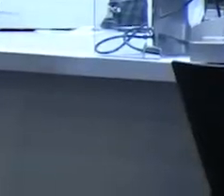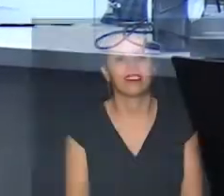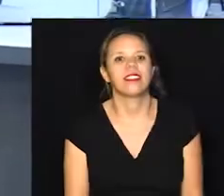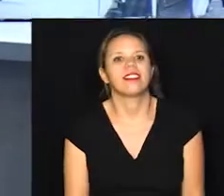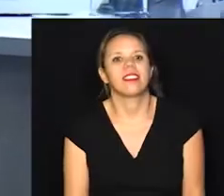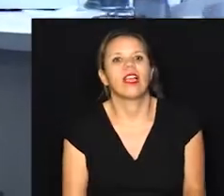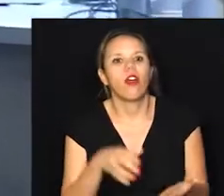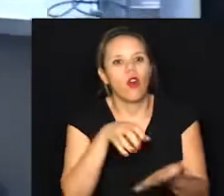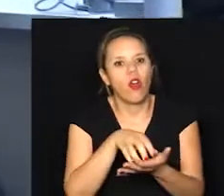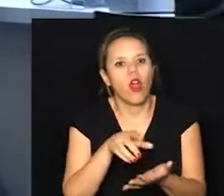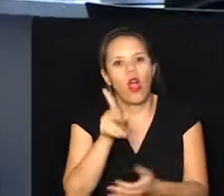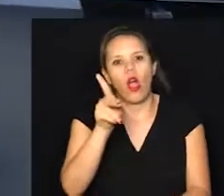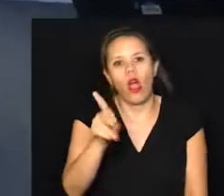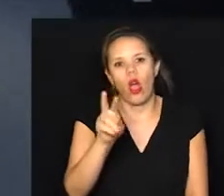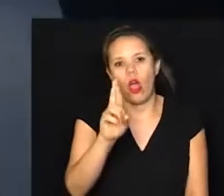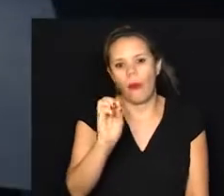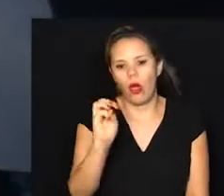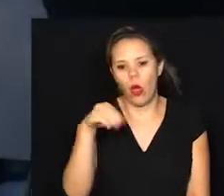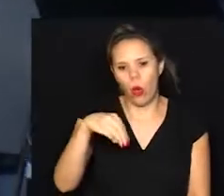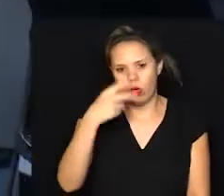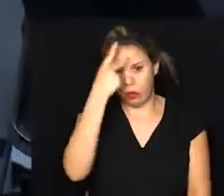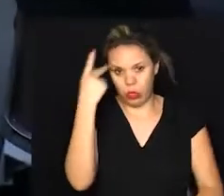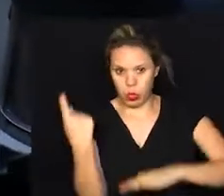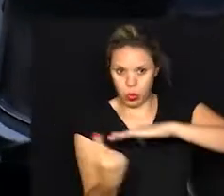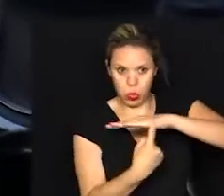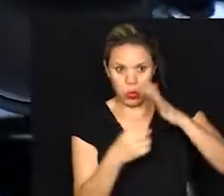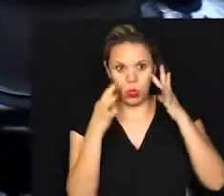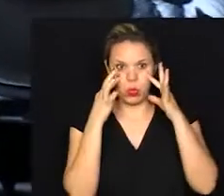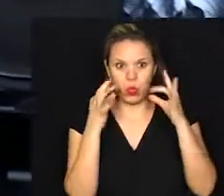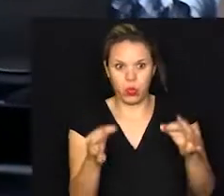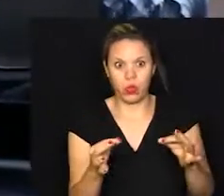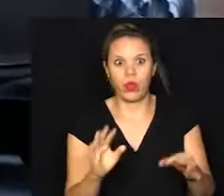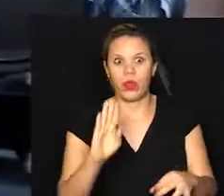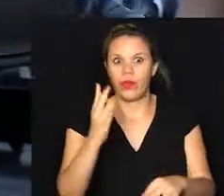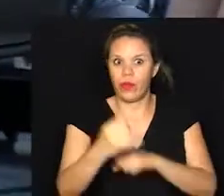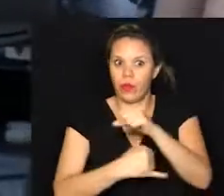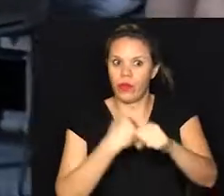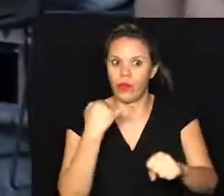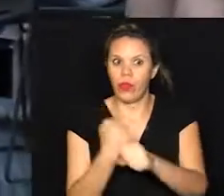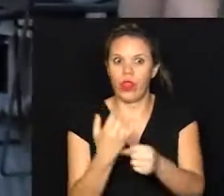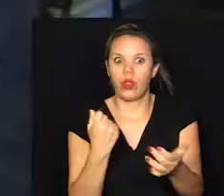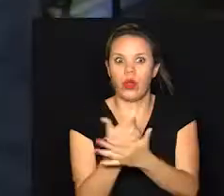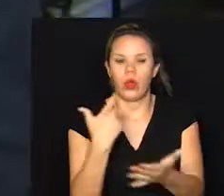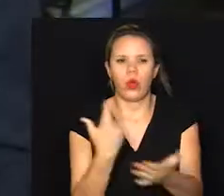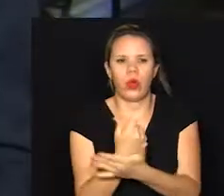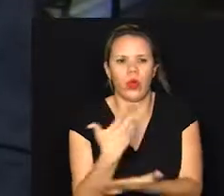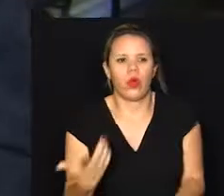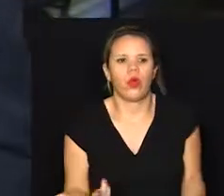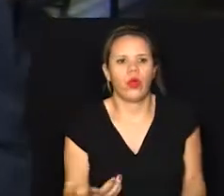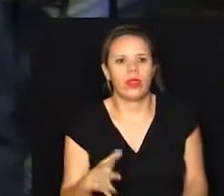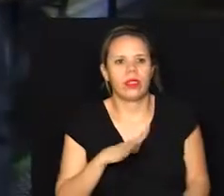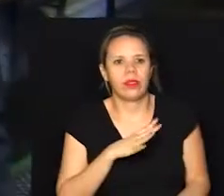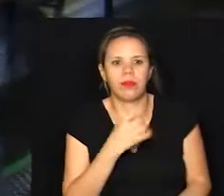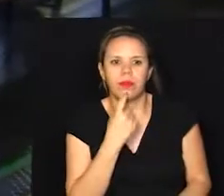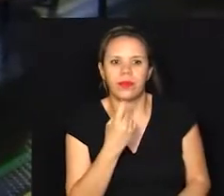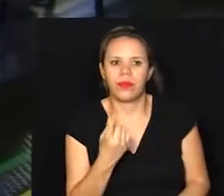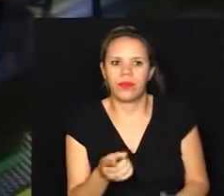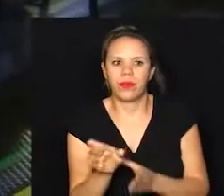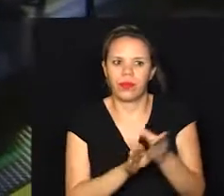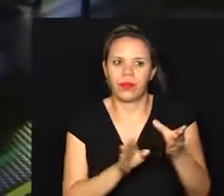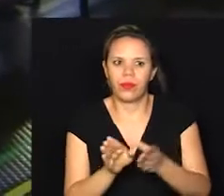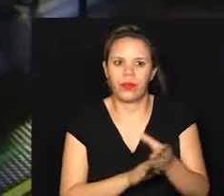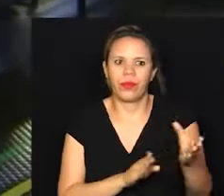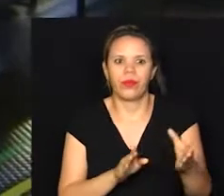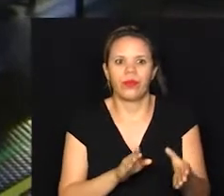Um aviso do Procon: os consumidores precisam estar atentos aos falsos sites de compras. O Procon de Campinas